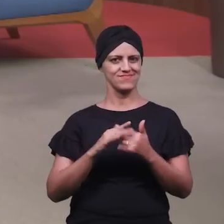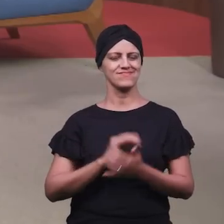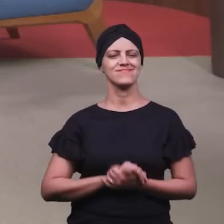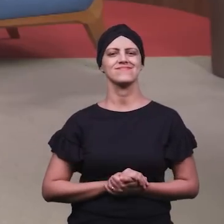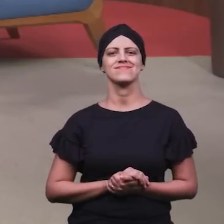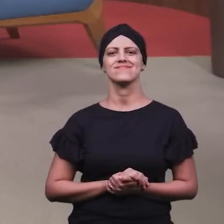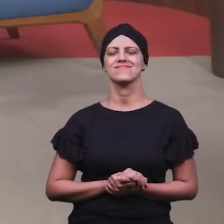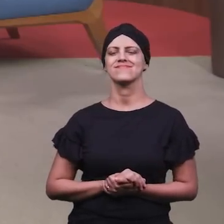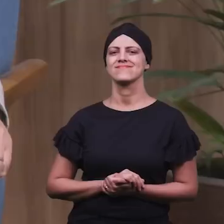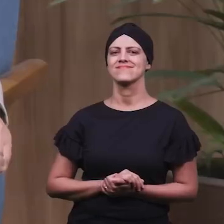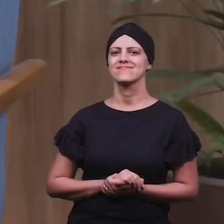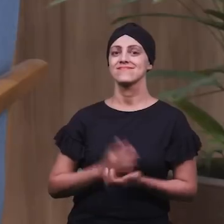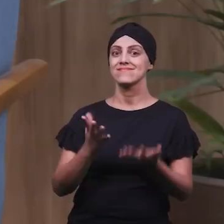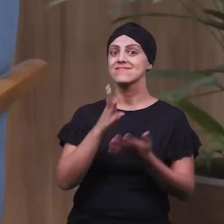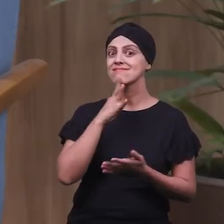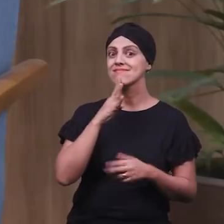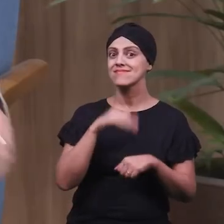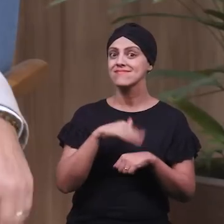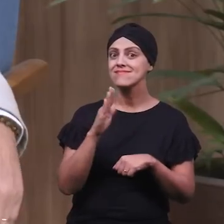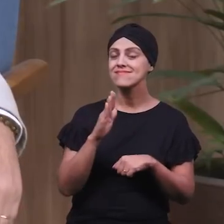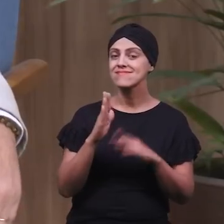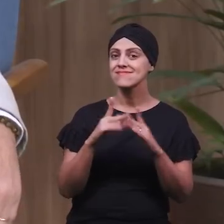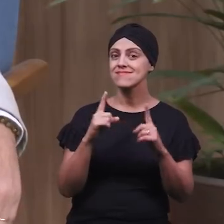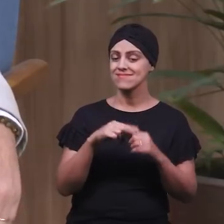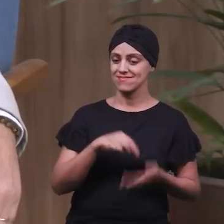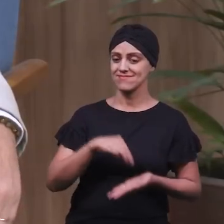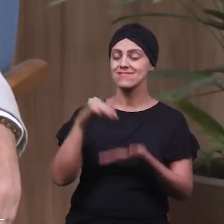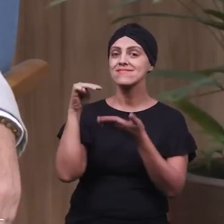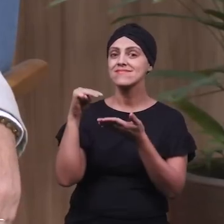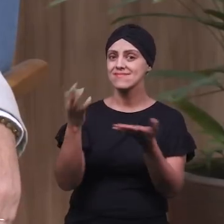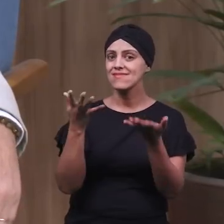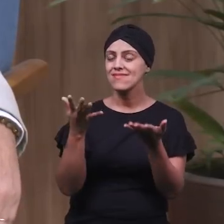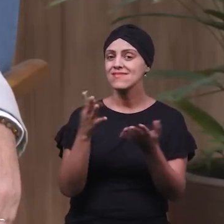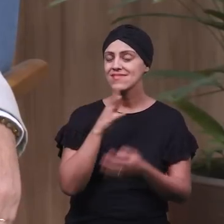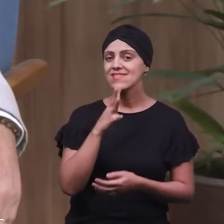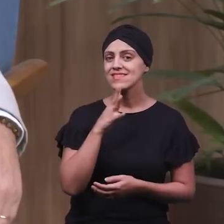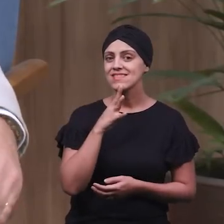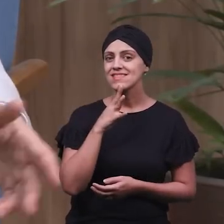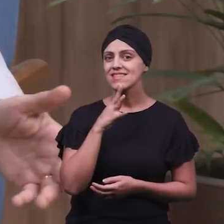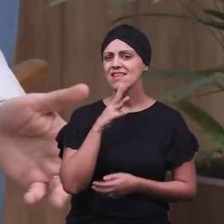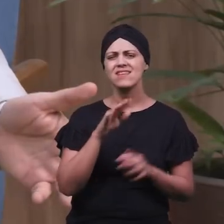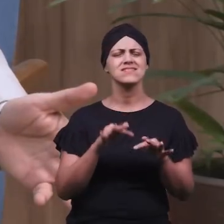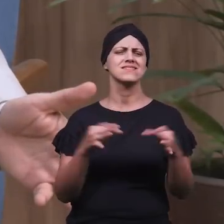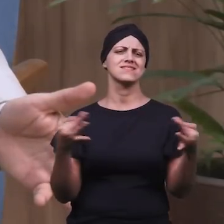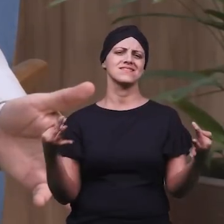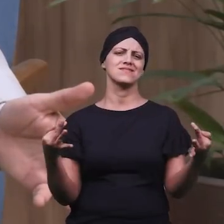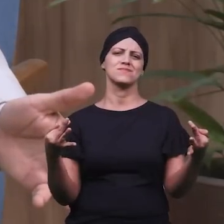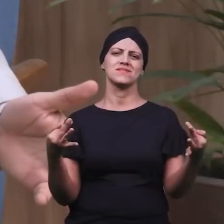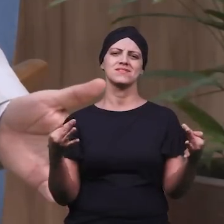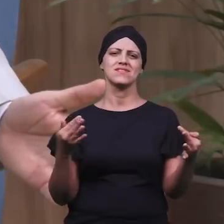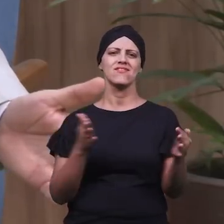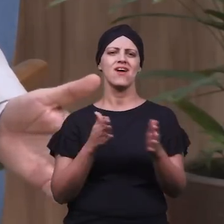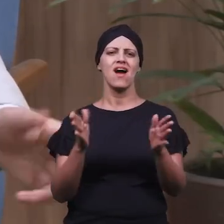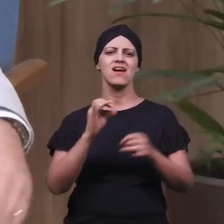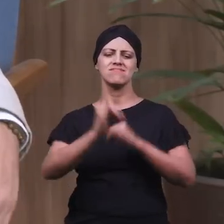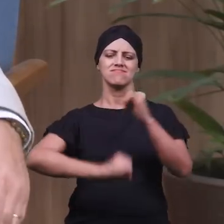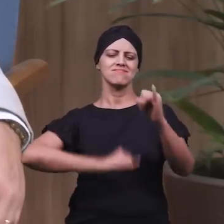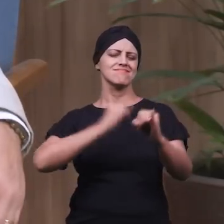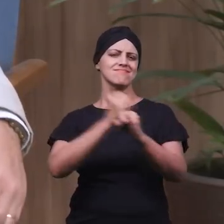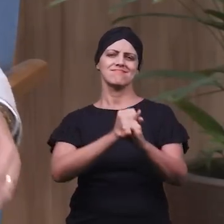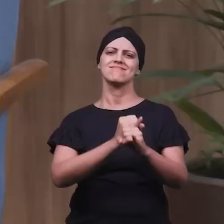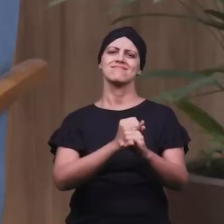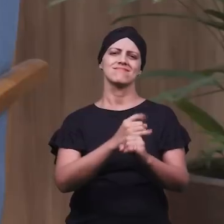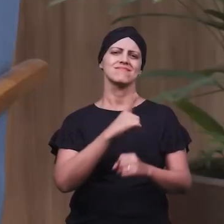no nosso canal. Quer conhecer mais sobre a Igreja Cristã Maranata e os nossos projetos? Olha só, é muito simples, tá? Acesse as nossas